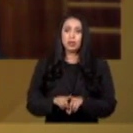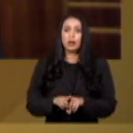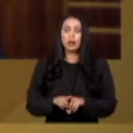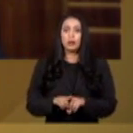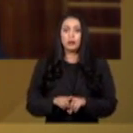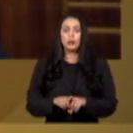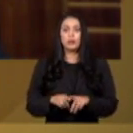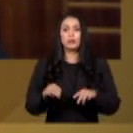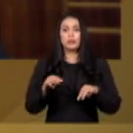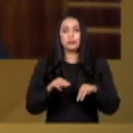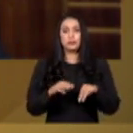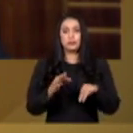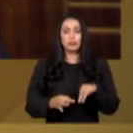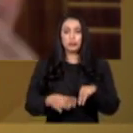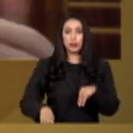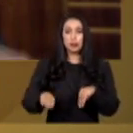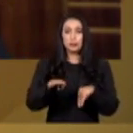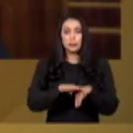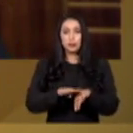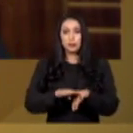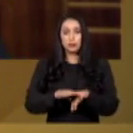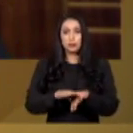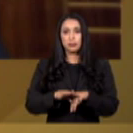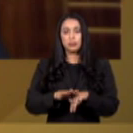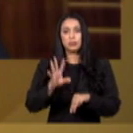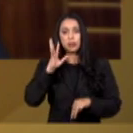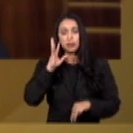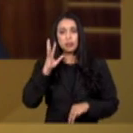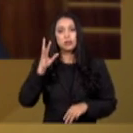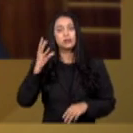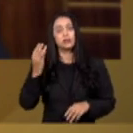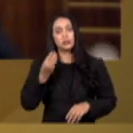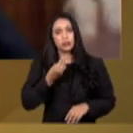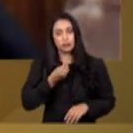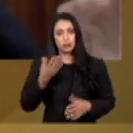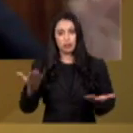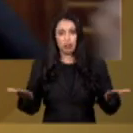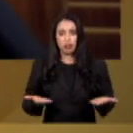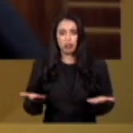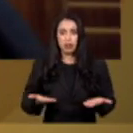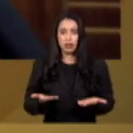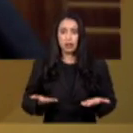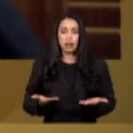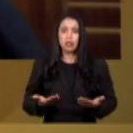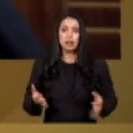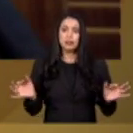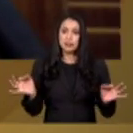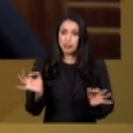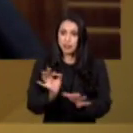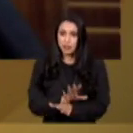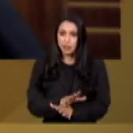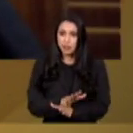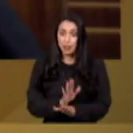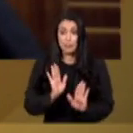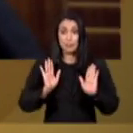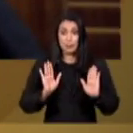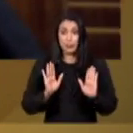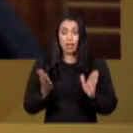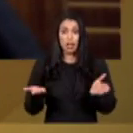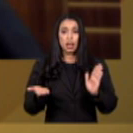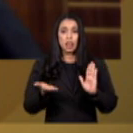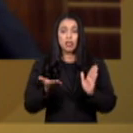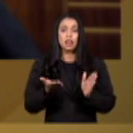município no menu etapa encerrar filme rota dos escravos